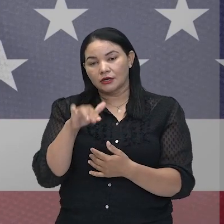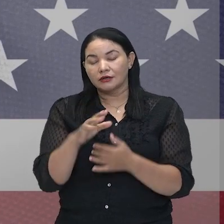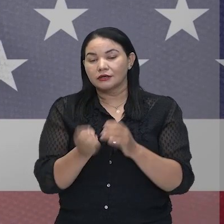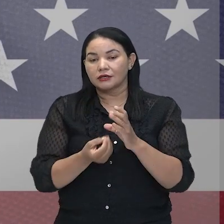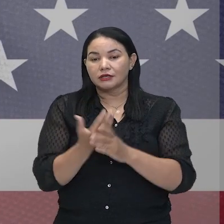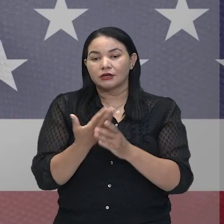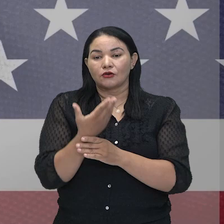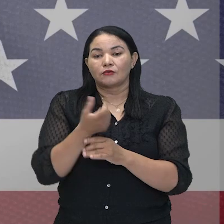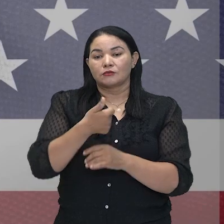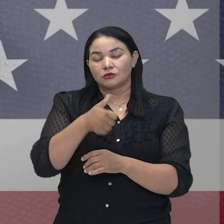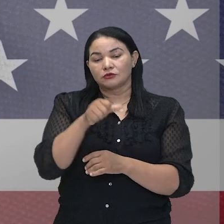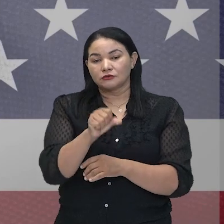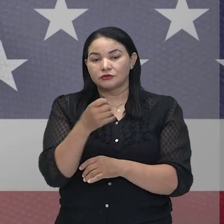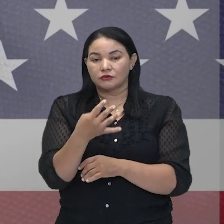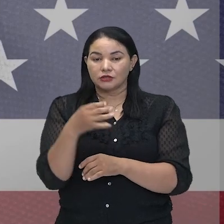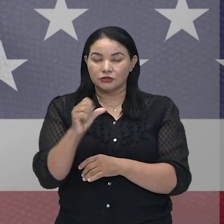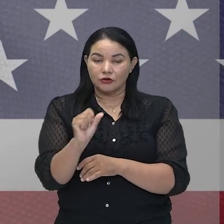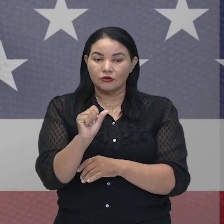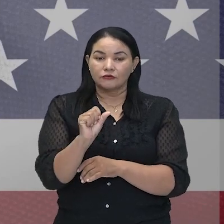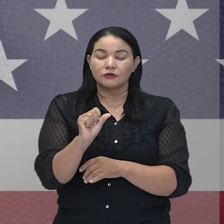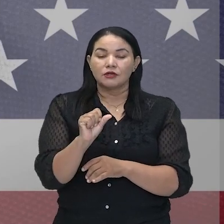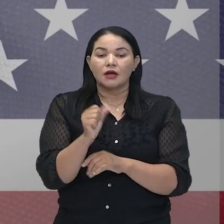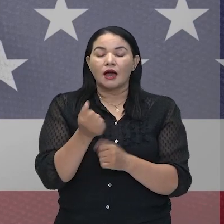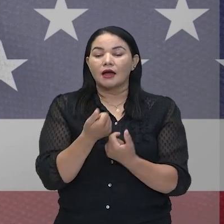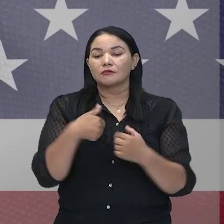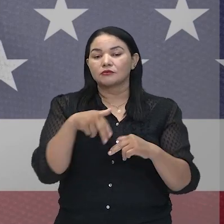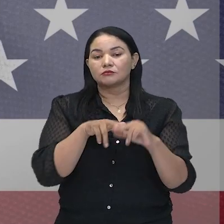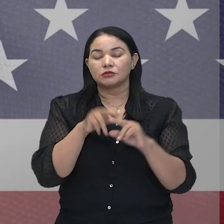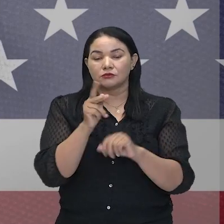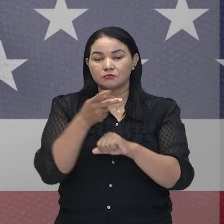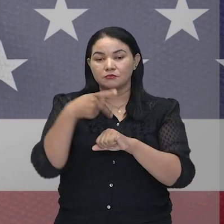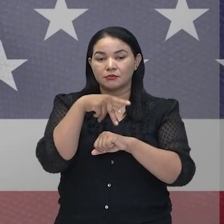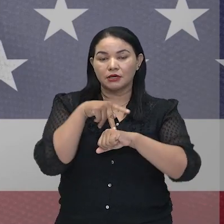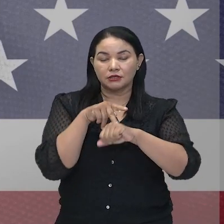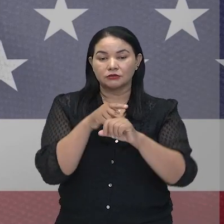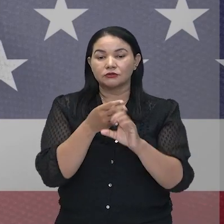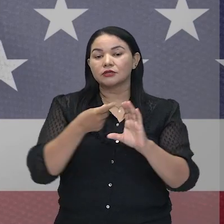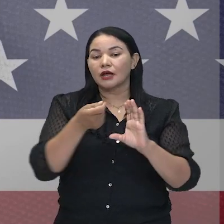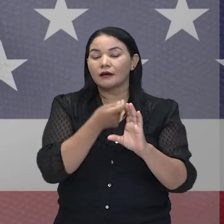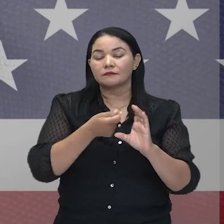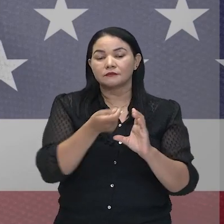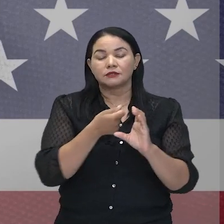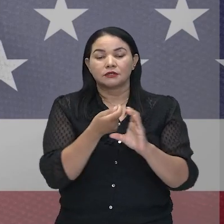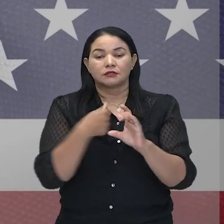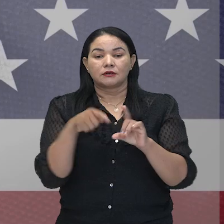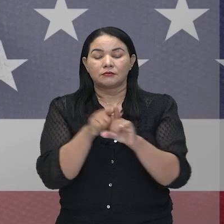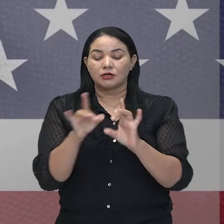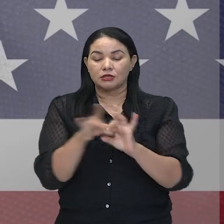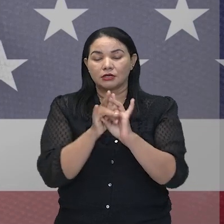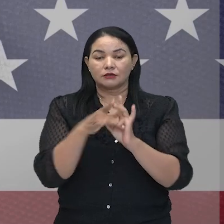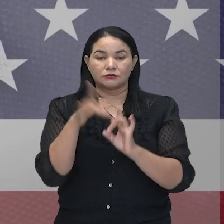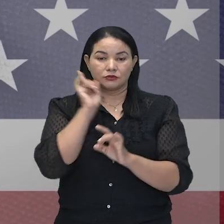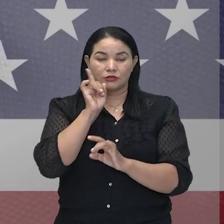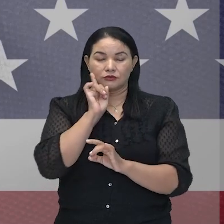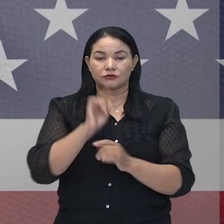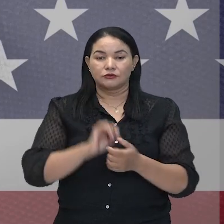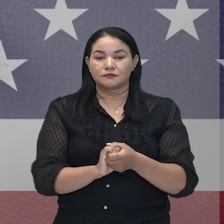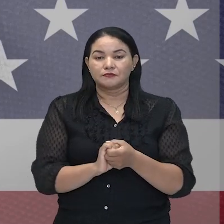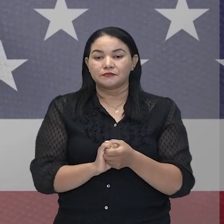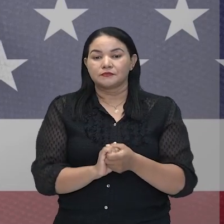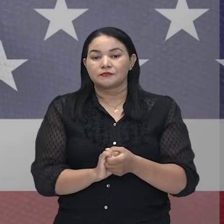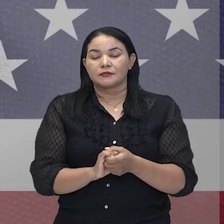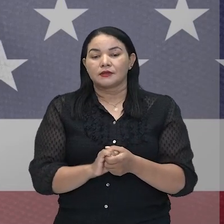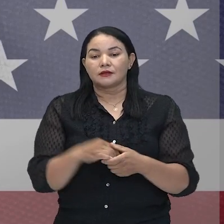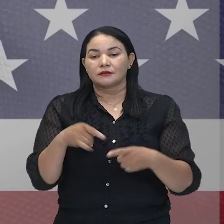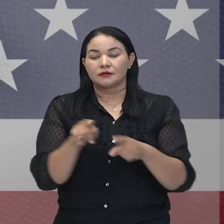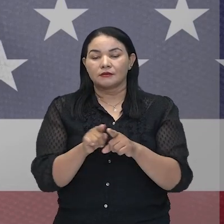em 1949 através então dos países capitalistas liderados então pelos Estados Unidos, ok? Então,